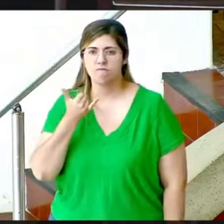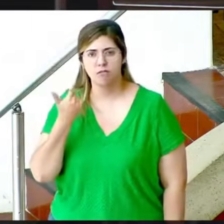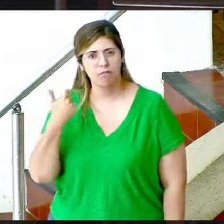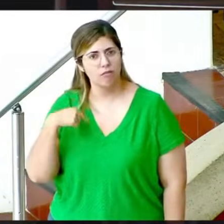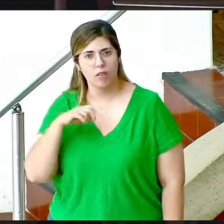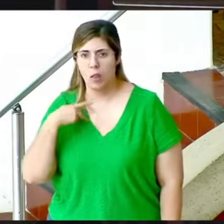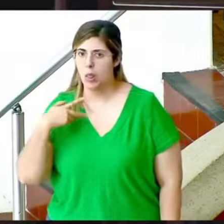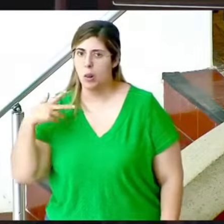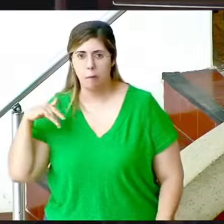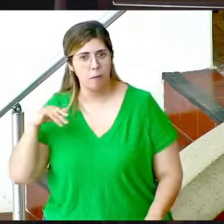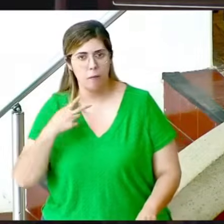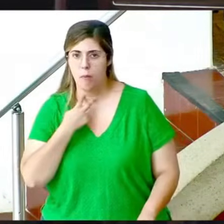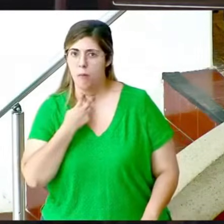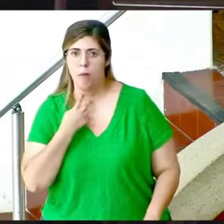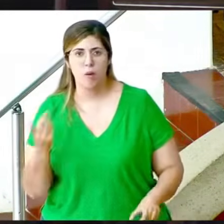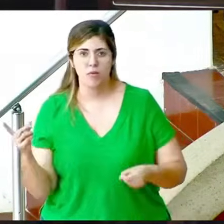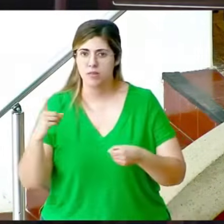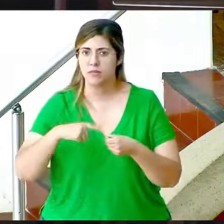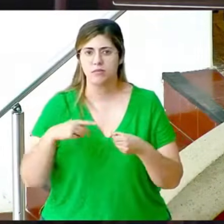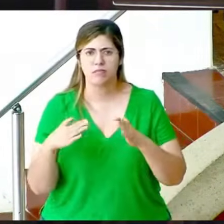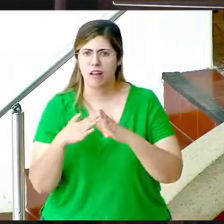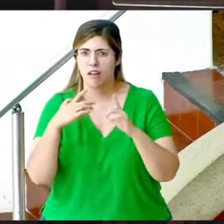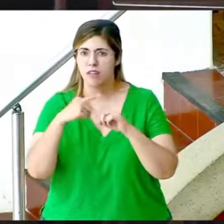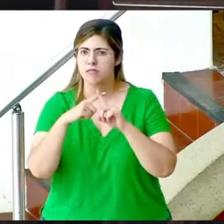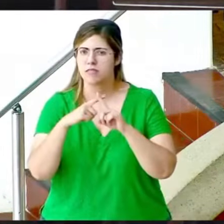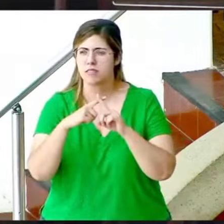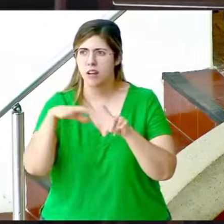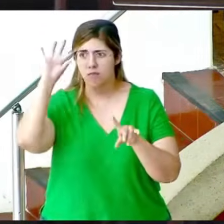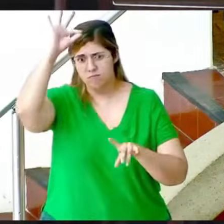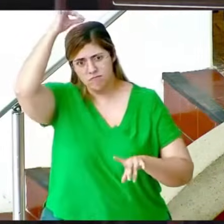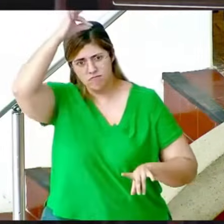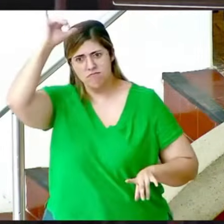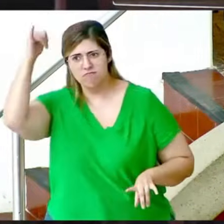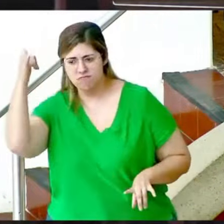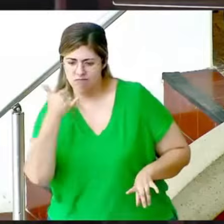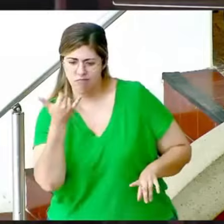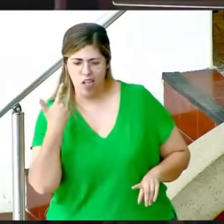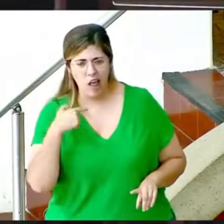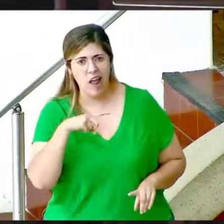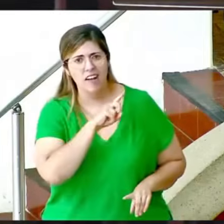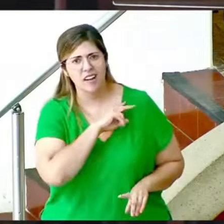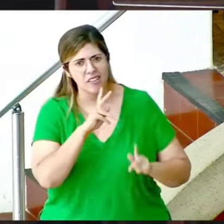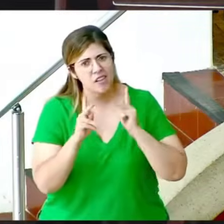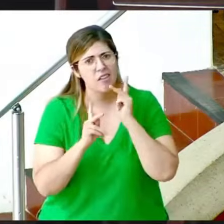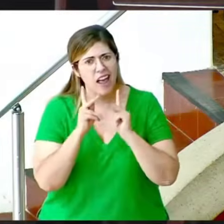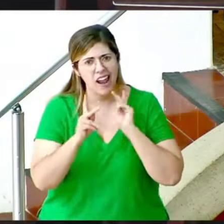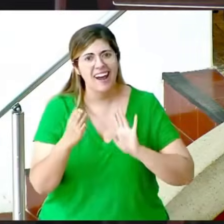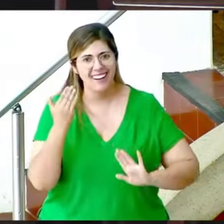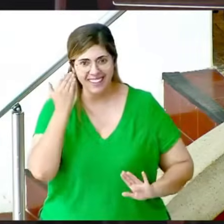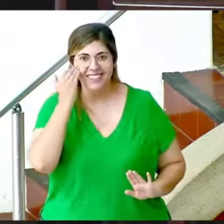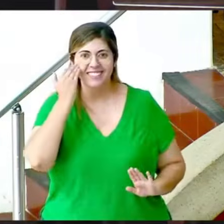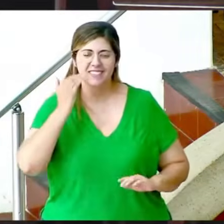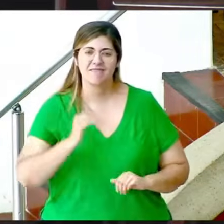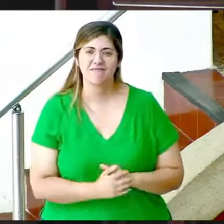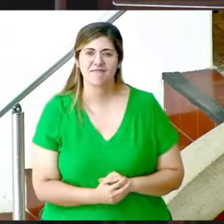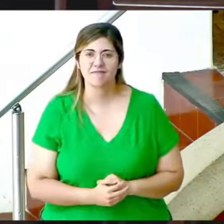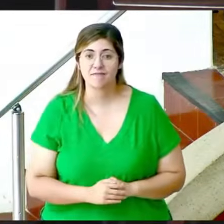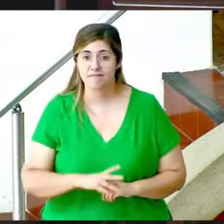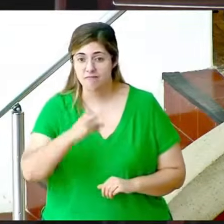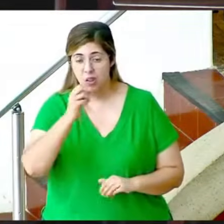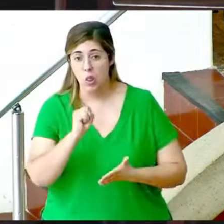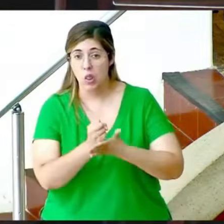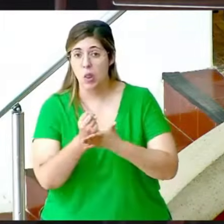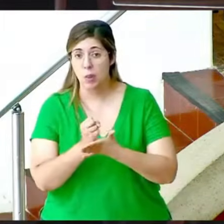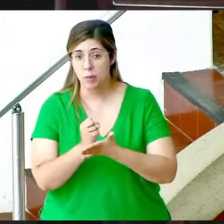outro lugar. Aqui é um lugar para o Espírito falar conosco. Irmãos, sobriedade, amor cristão